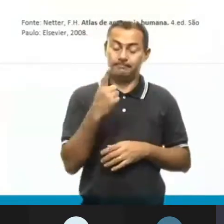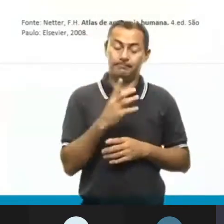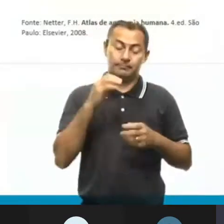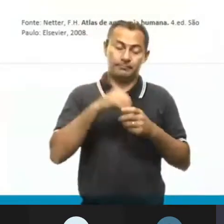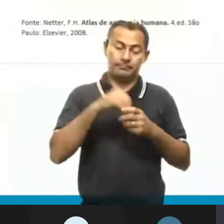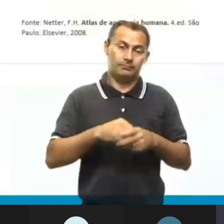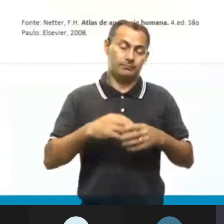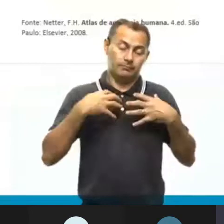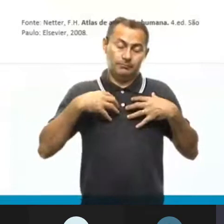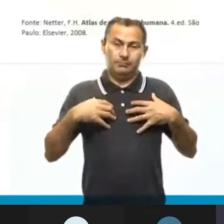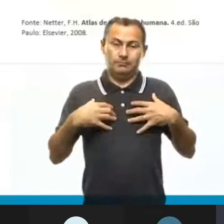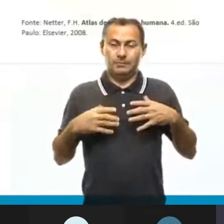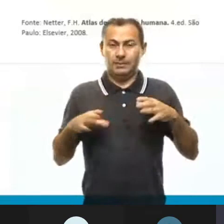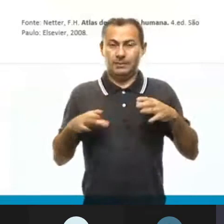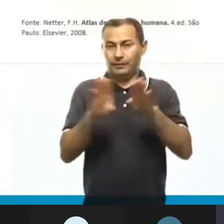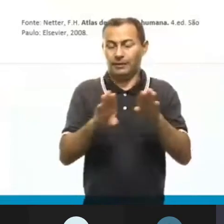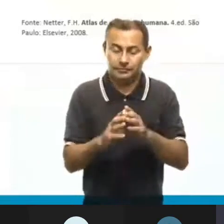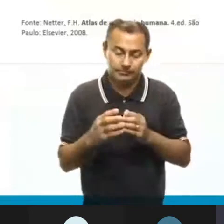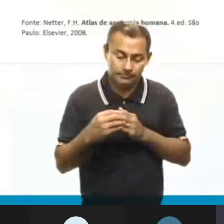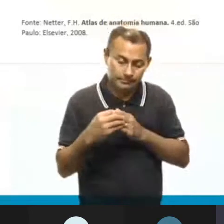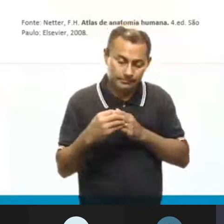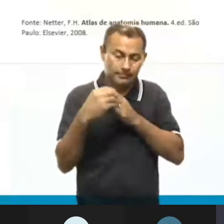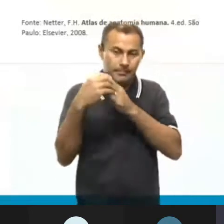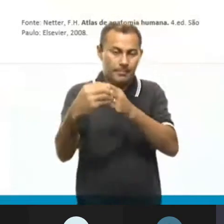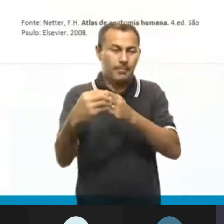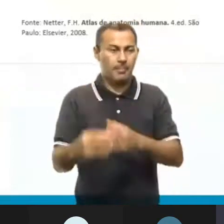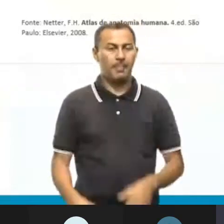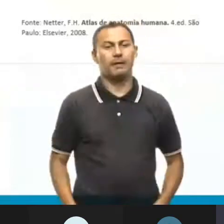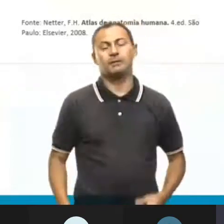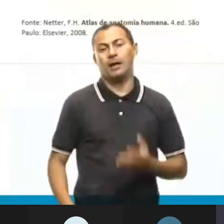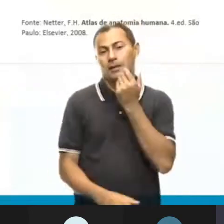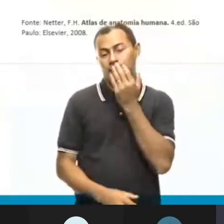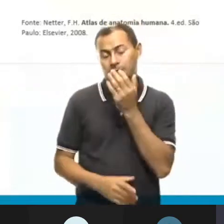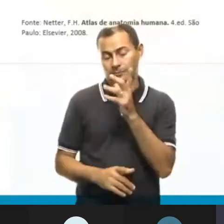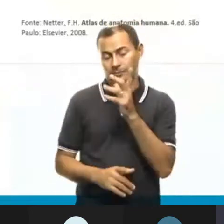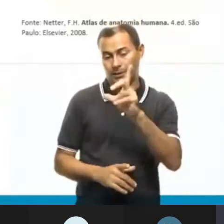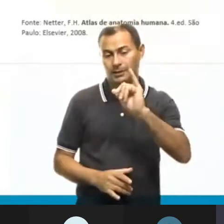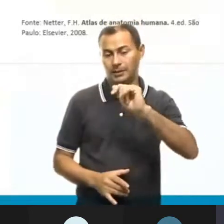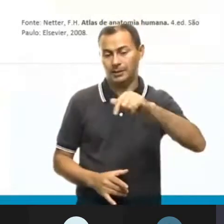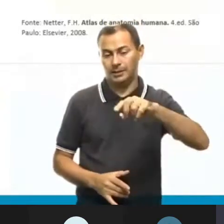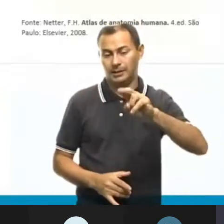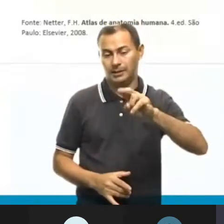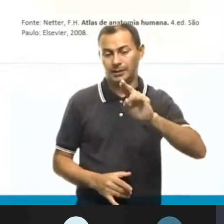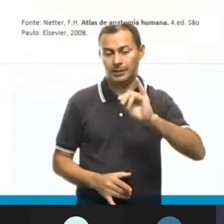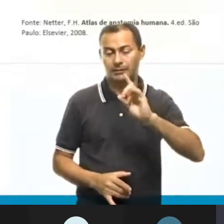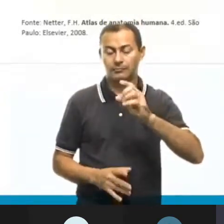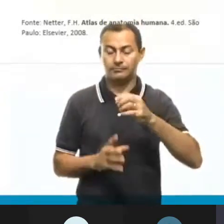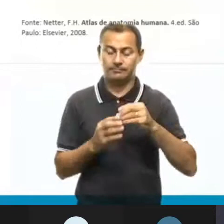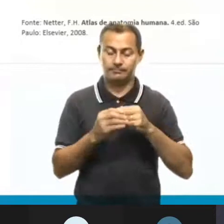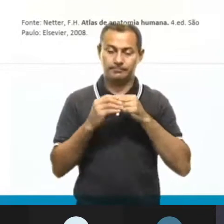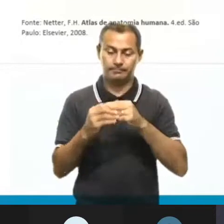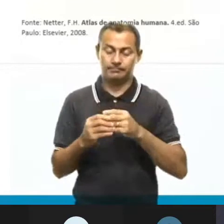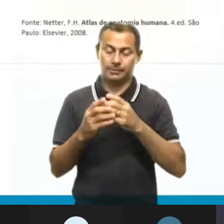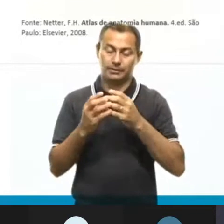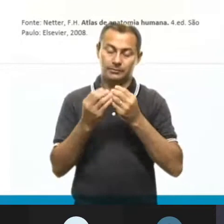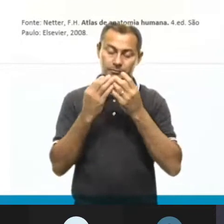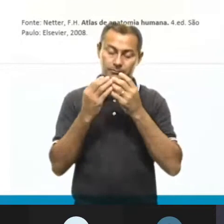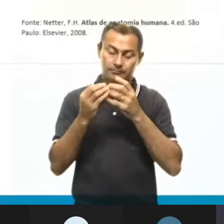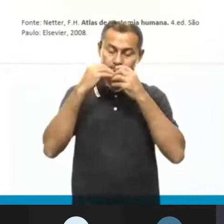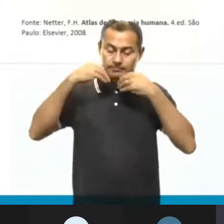inflamatória lá no pulmão. Então, ela fecha e direciona esse alimento, esse líquido aqui para o esôfago, para que seja levado lá para